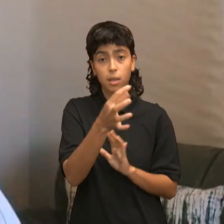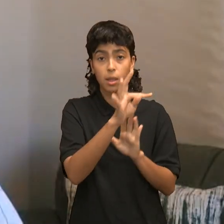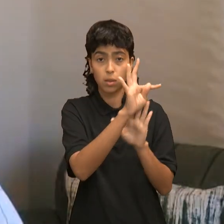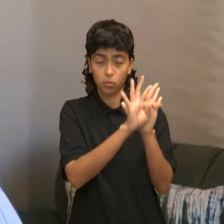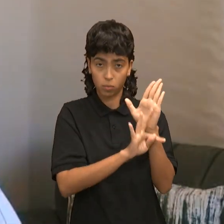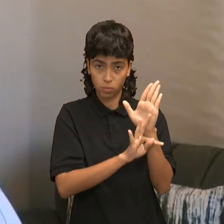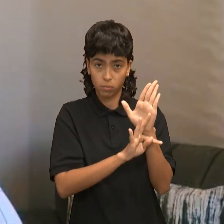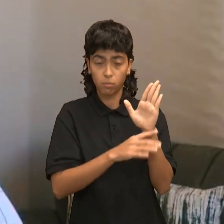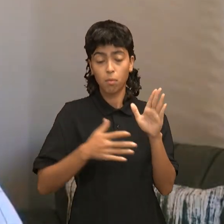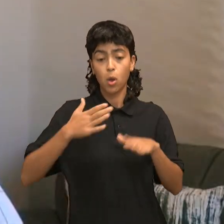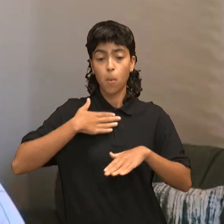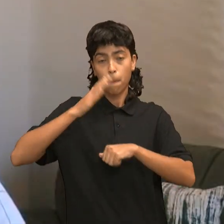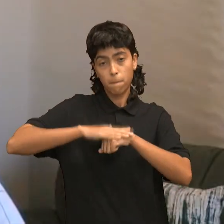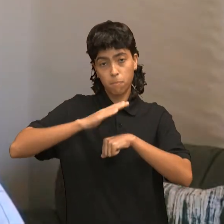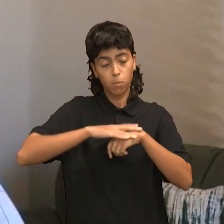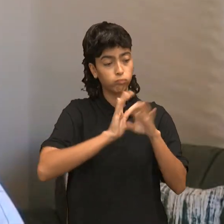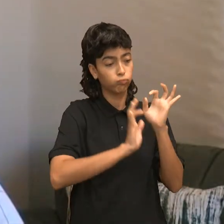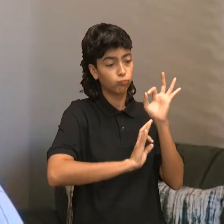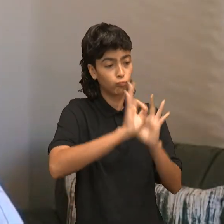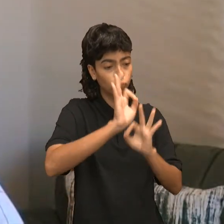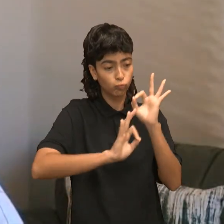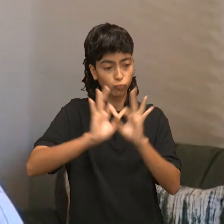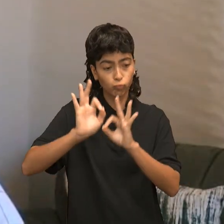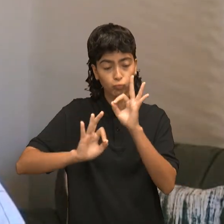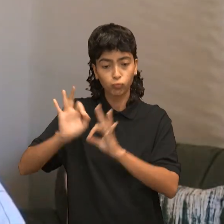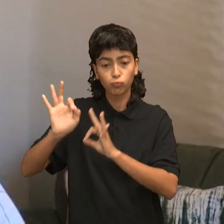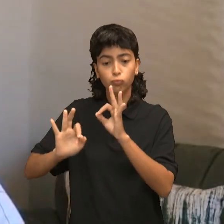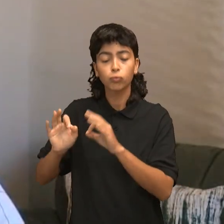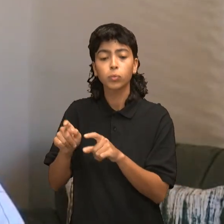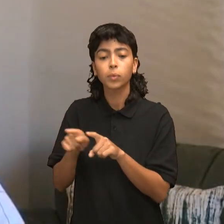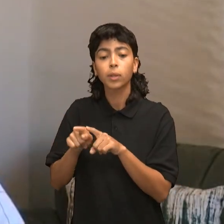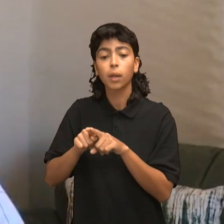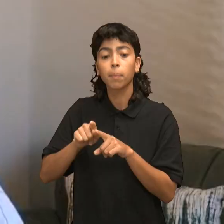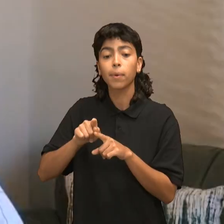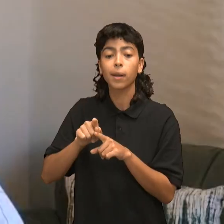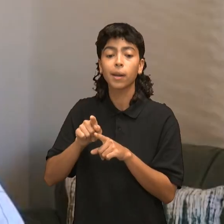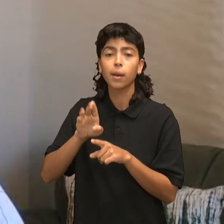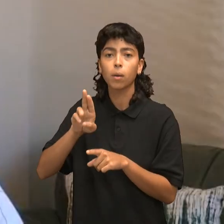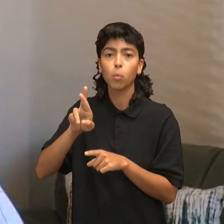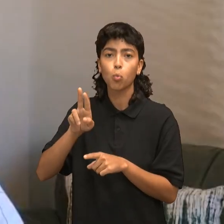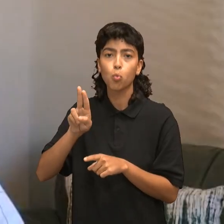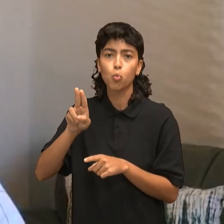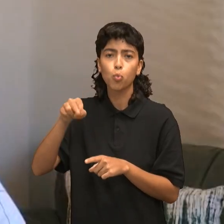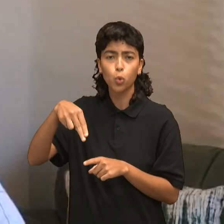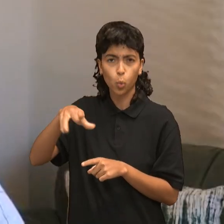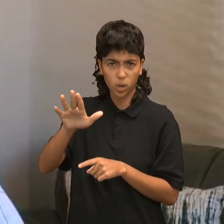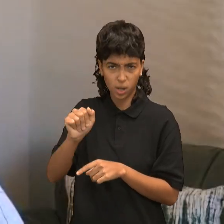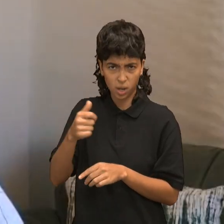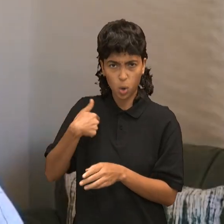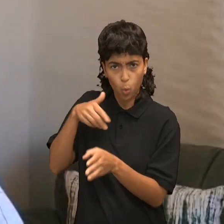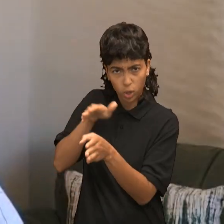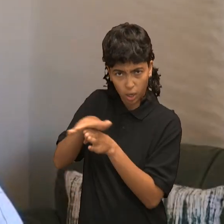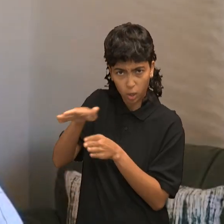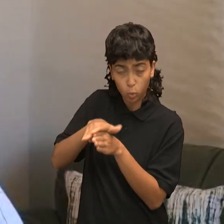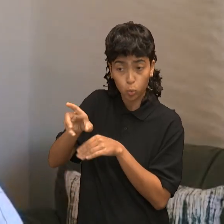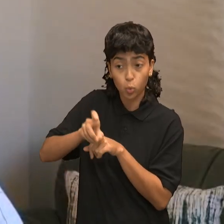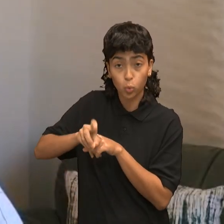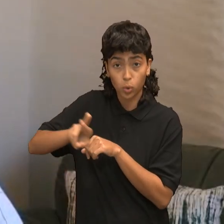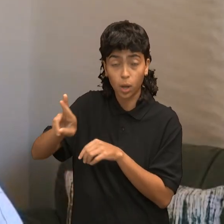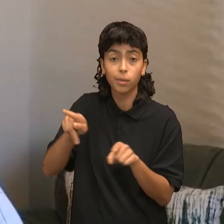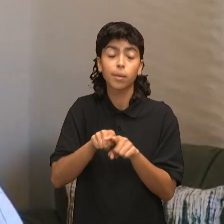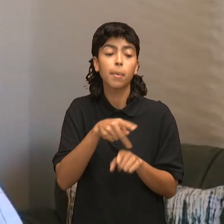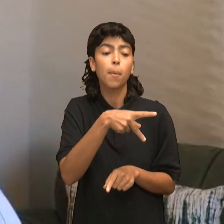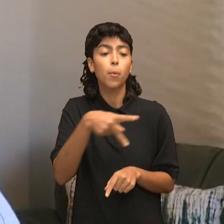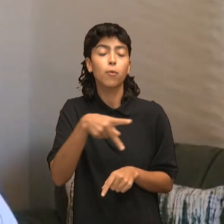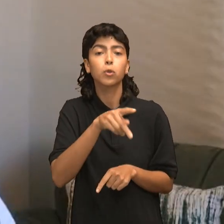organizada por mim, Rubens, pela Bruna Agapito, minha orientanda de doutorado, e pela professora e pesquisadora